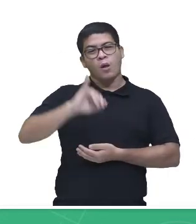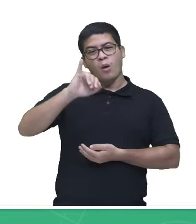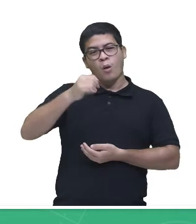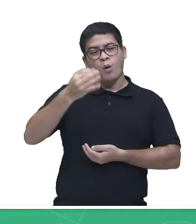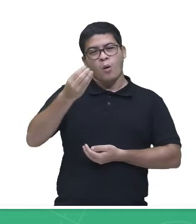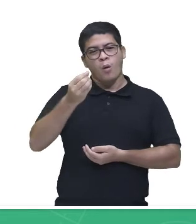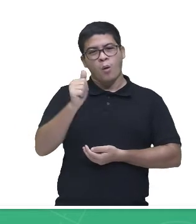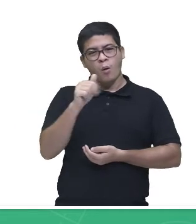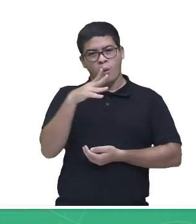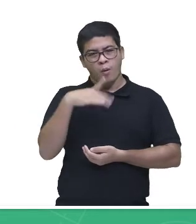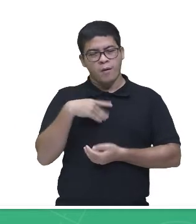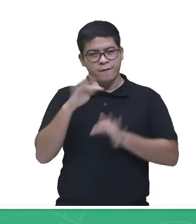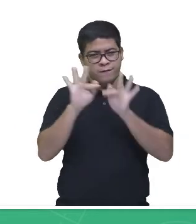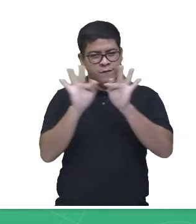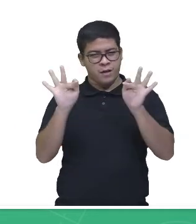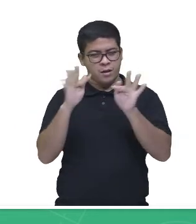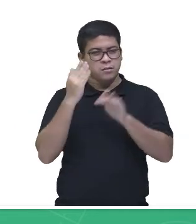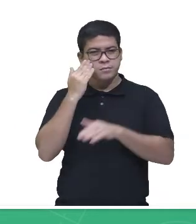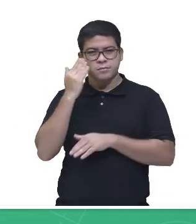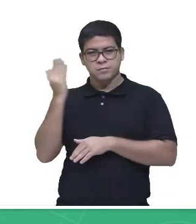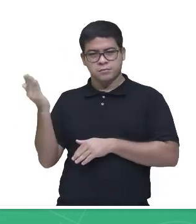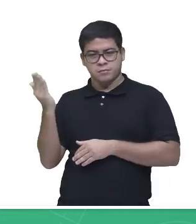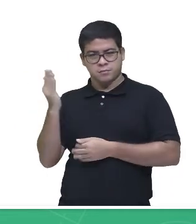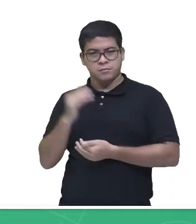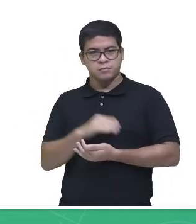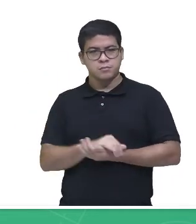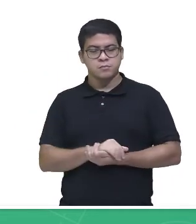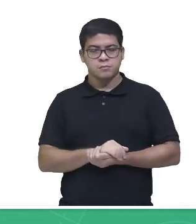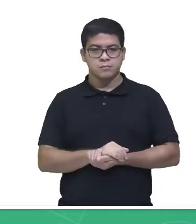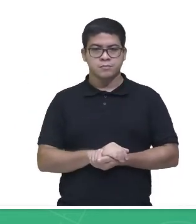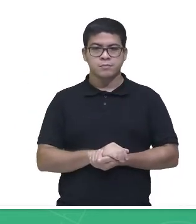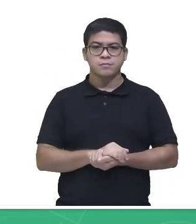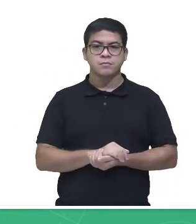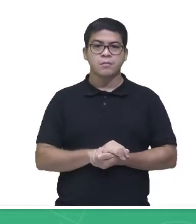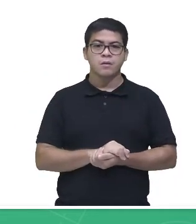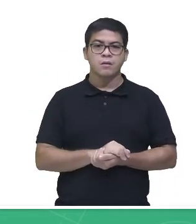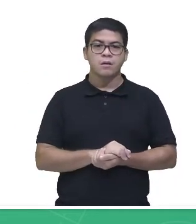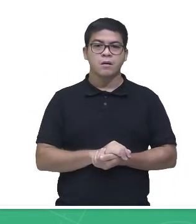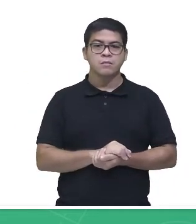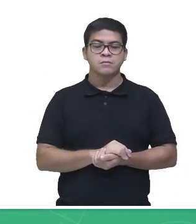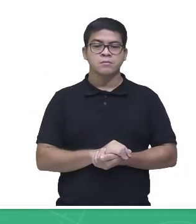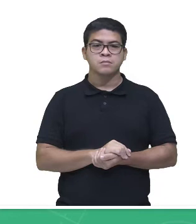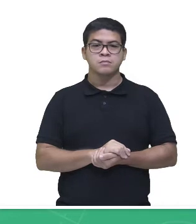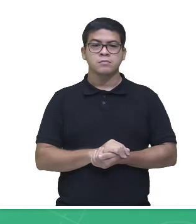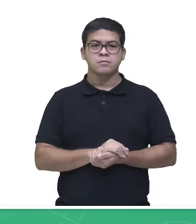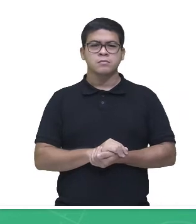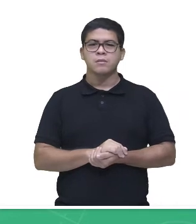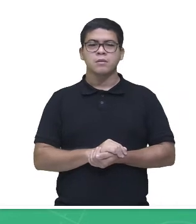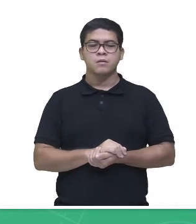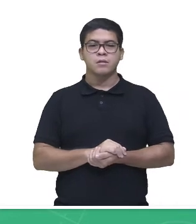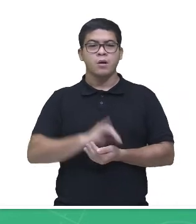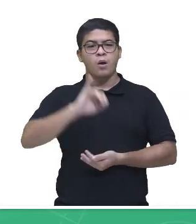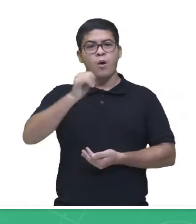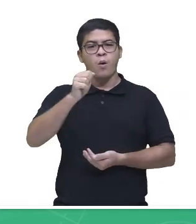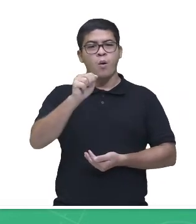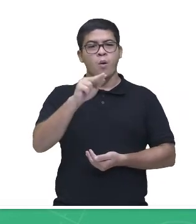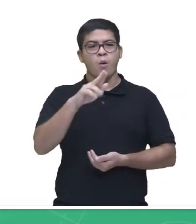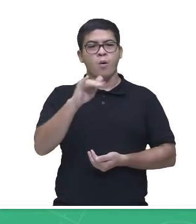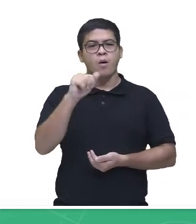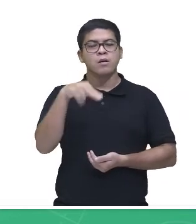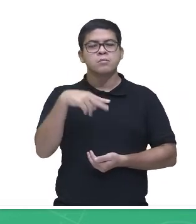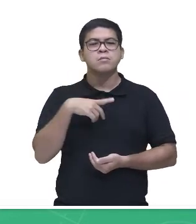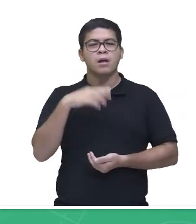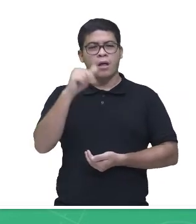o verbo aparece bem aqui, o pretérito perfeito composto, ele aparece bem aqui, né? Juan e Ana han dicho,